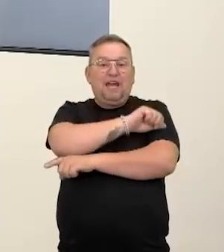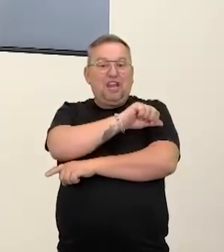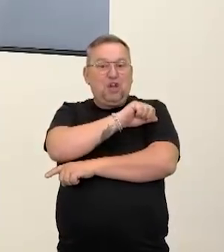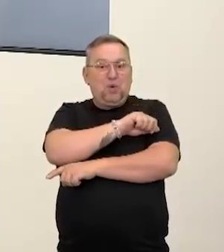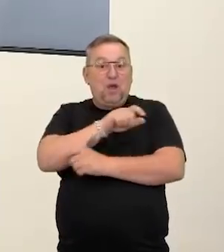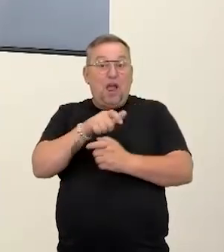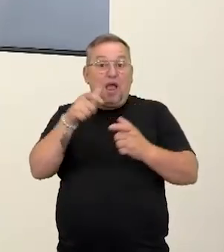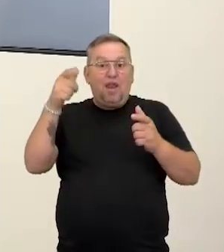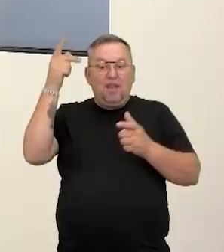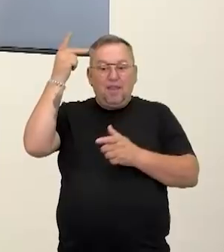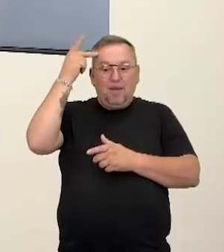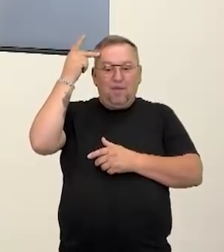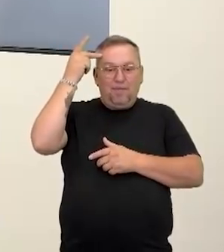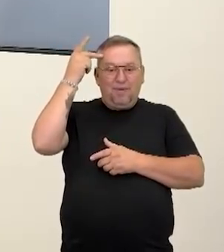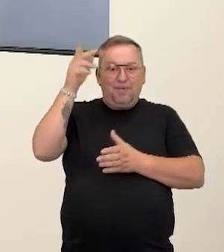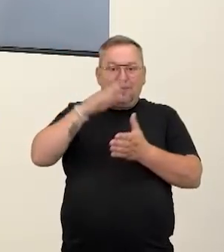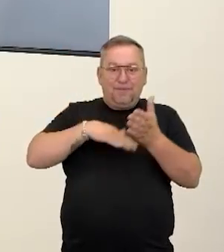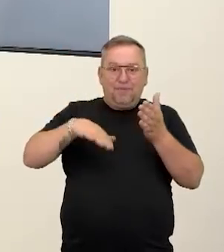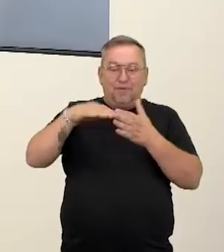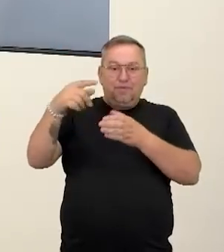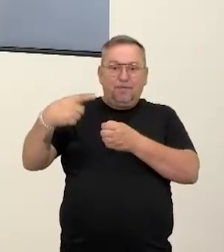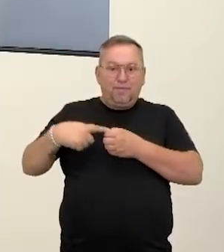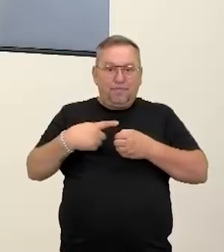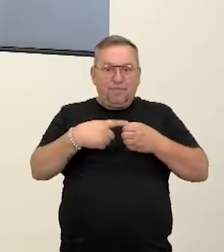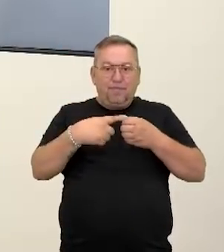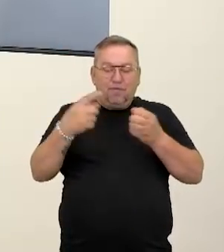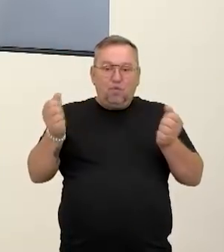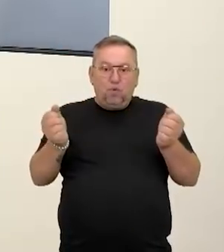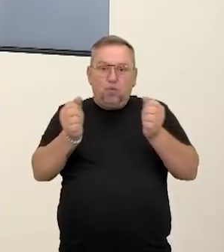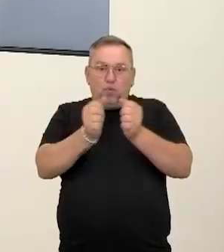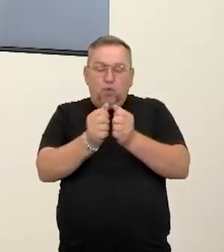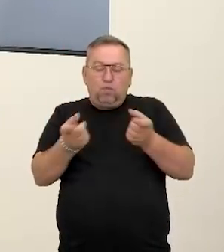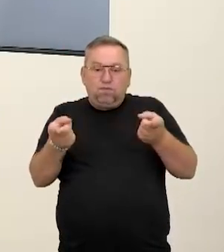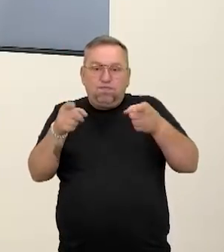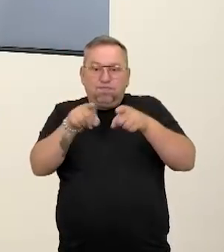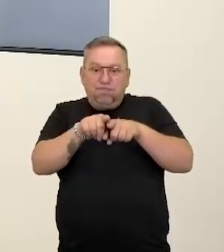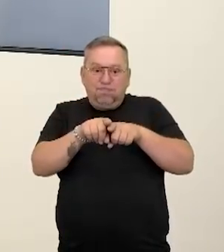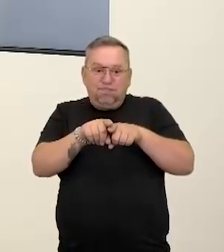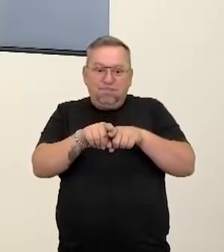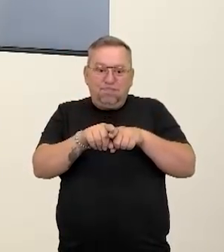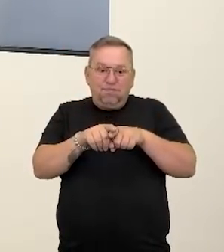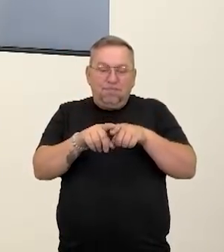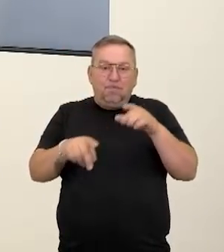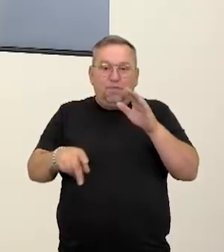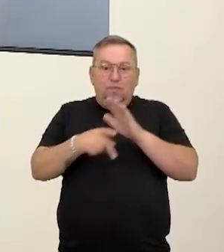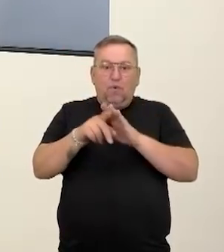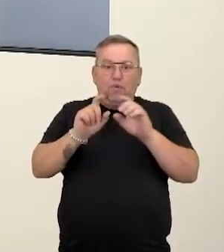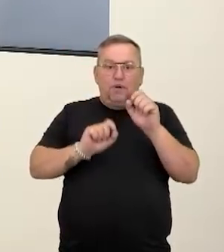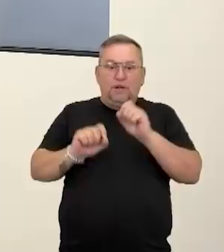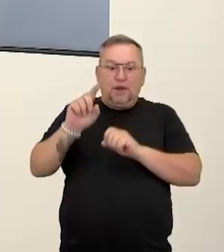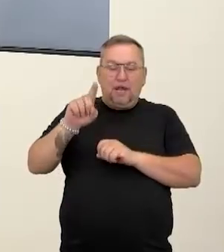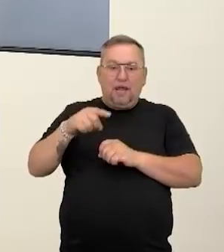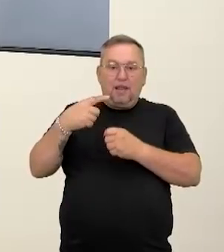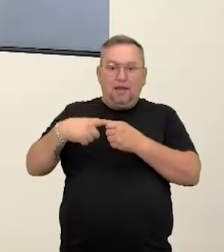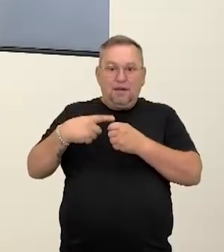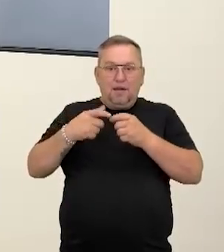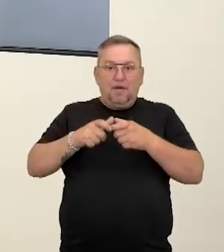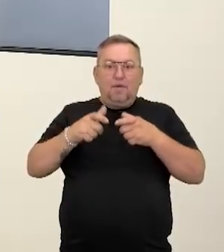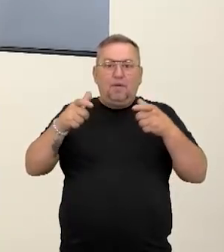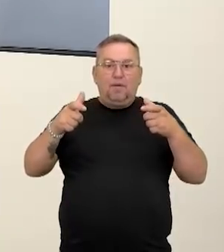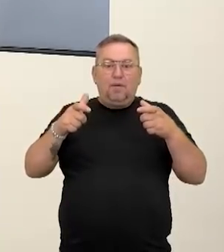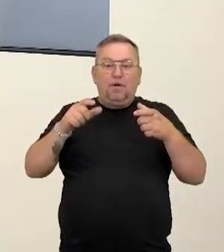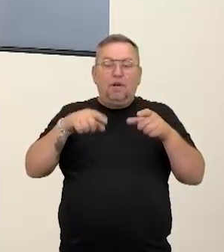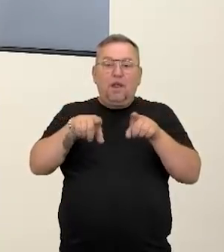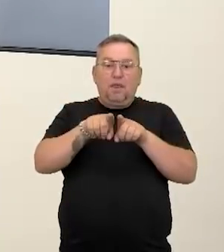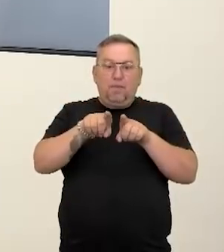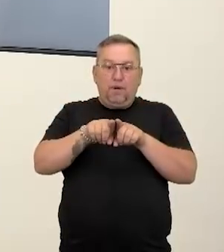porque são todas aí cidades, né, que foram conurbadas pelo principal eixo central, que é essa cidade maior aí, que